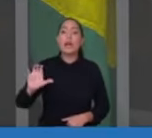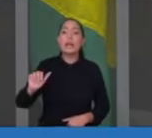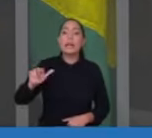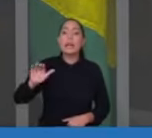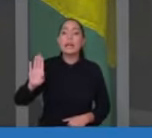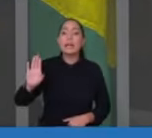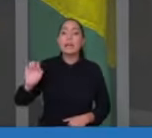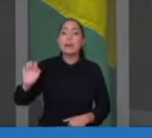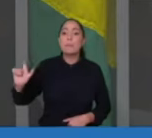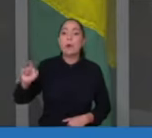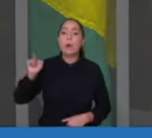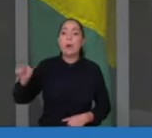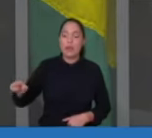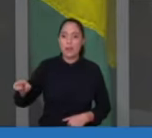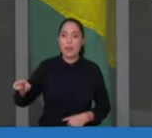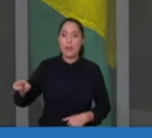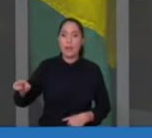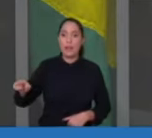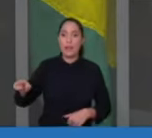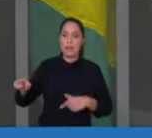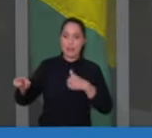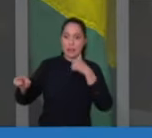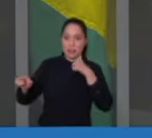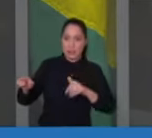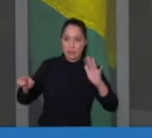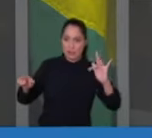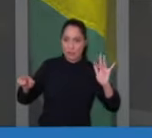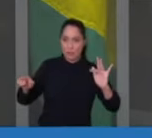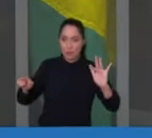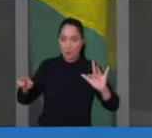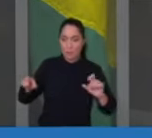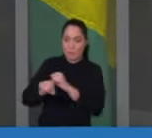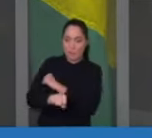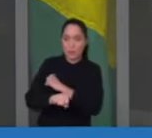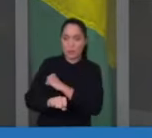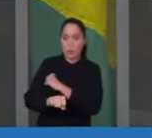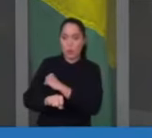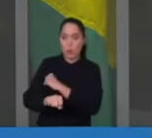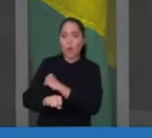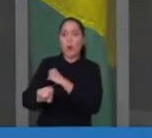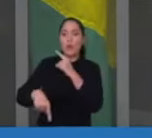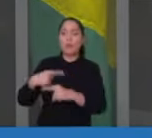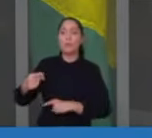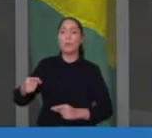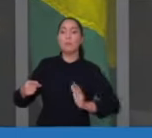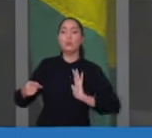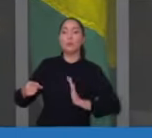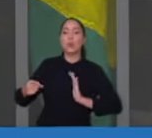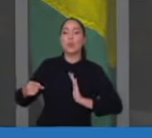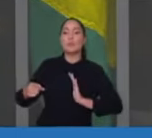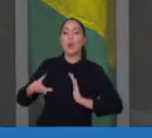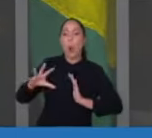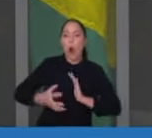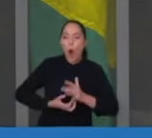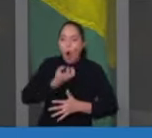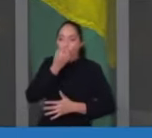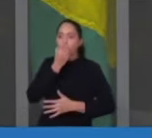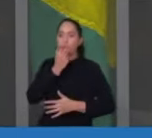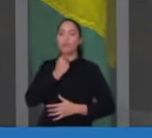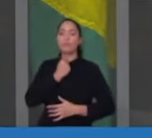a namorada e depois se alimentou do coração dela, vai ser solto de um desses estabelecimentos graças a essa resolução do